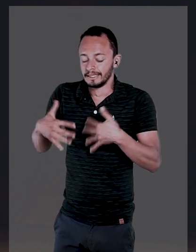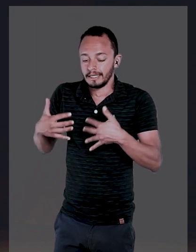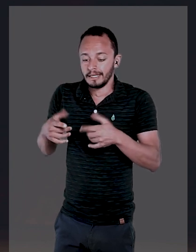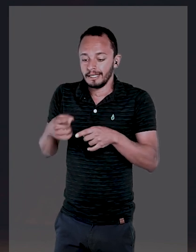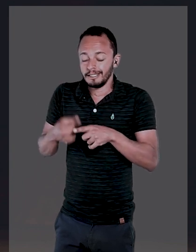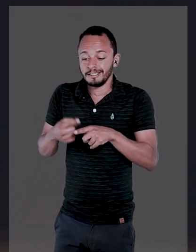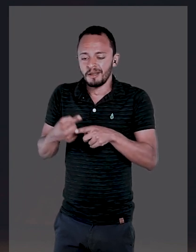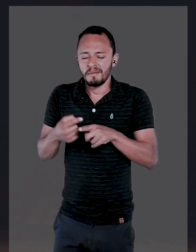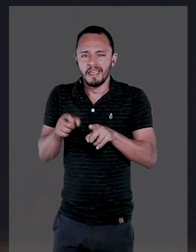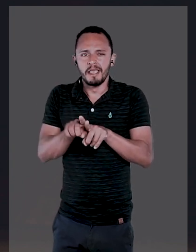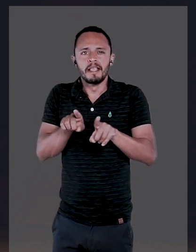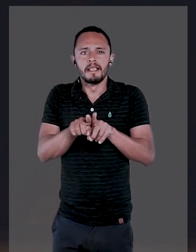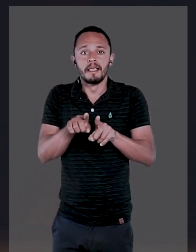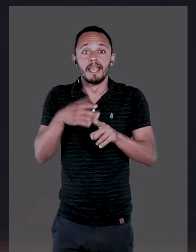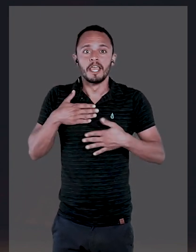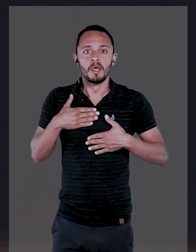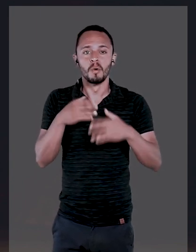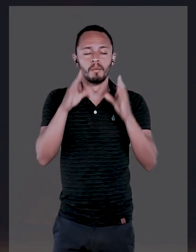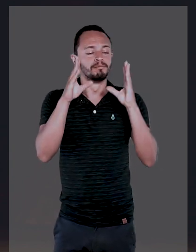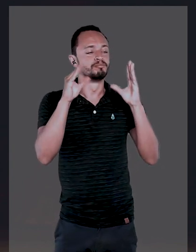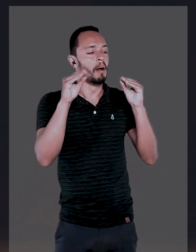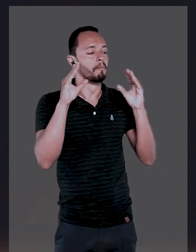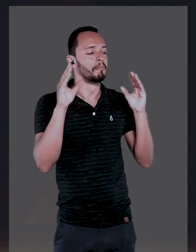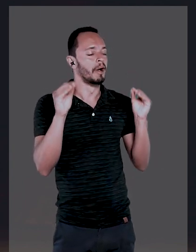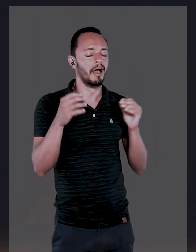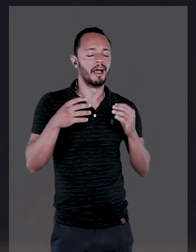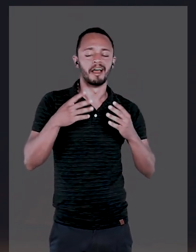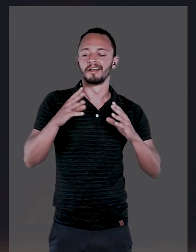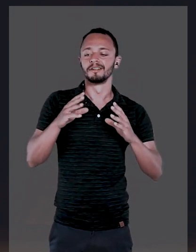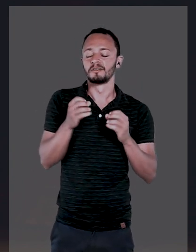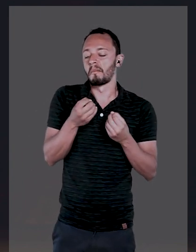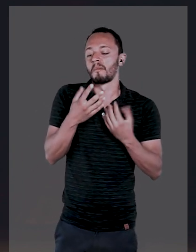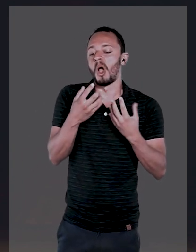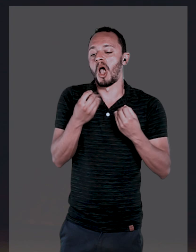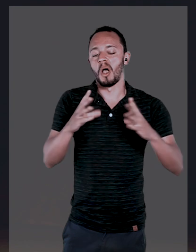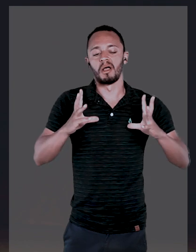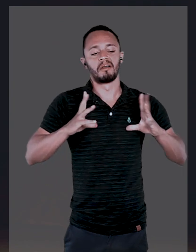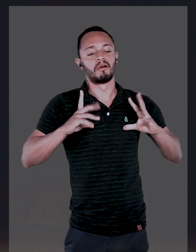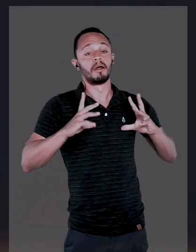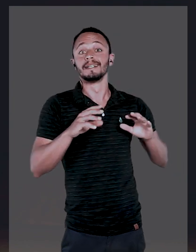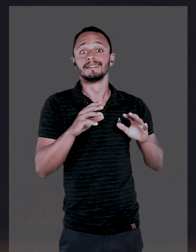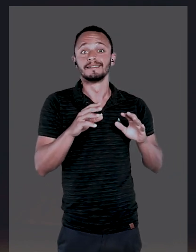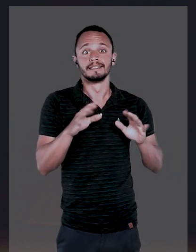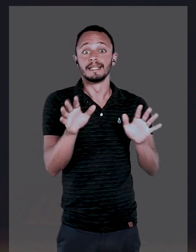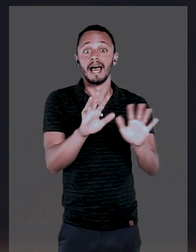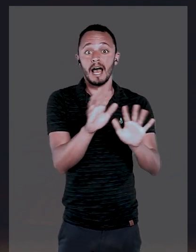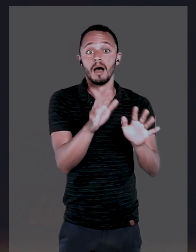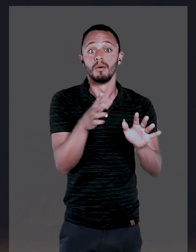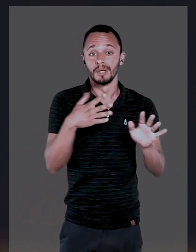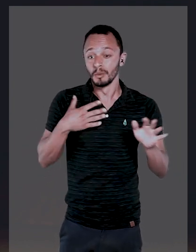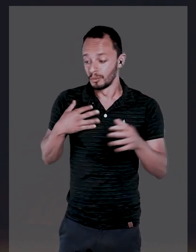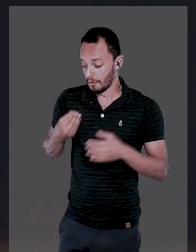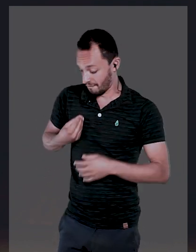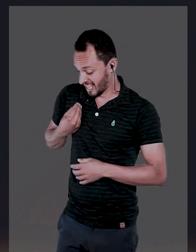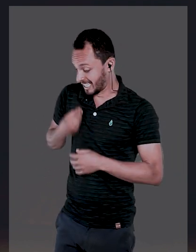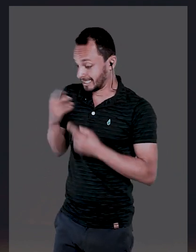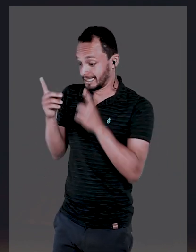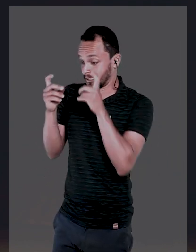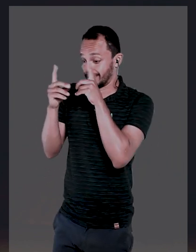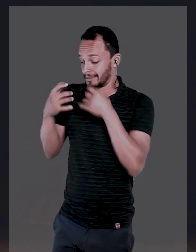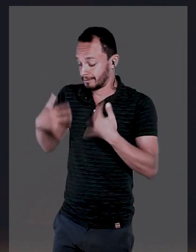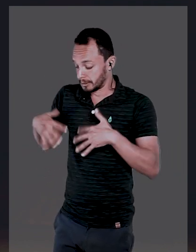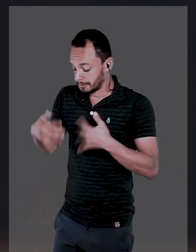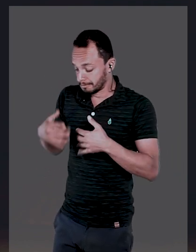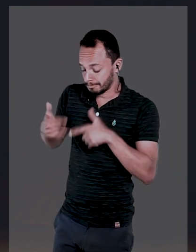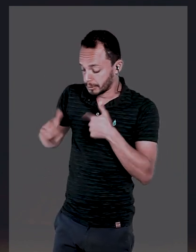retirar a possibilidade de, enquanto autor, me sentir confortável. Eu acho que é uma tendência de